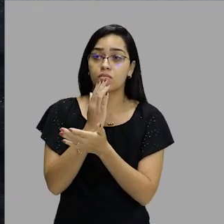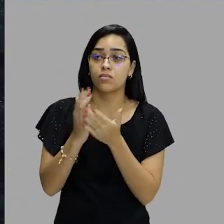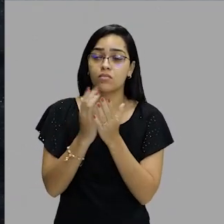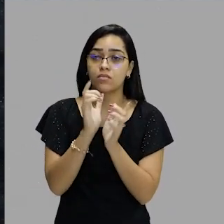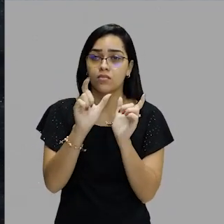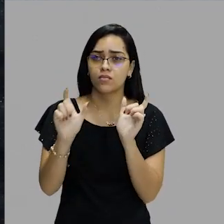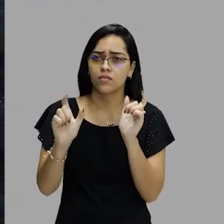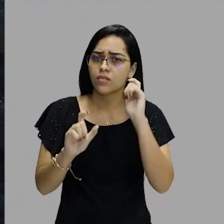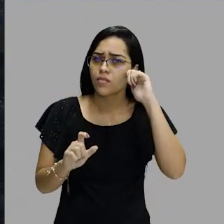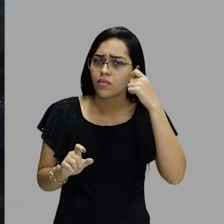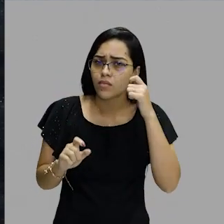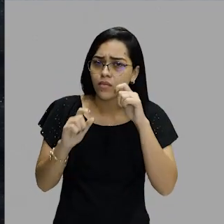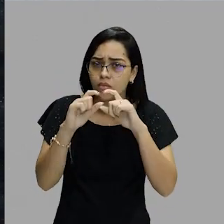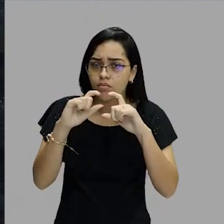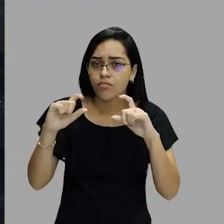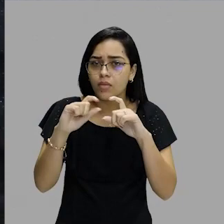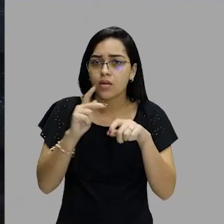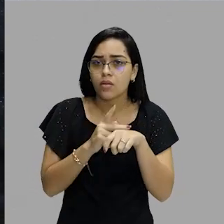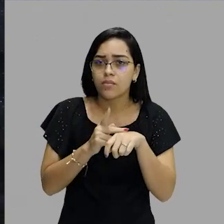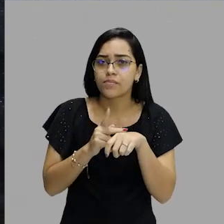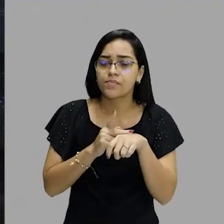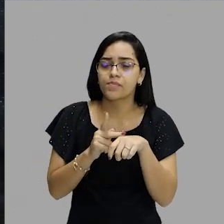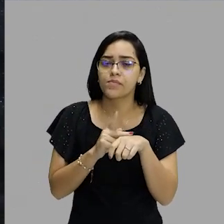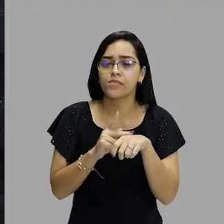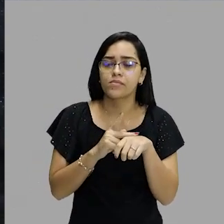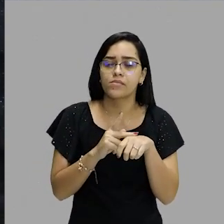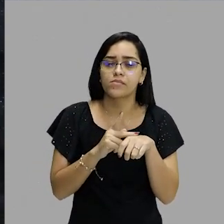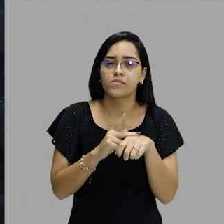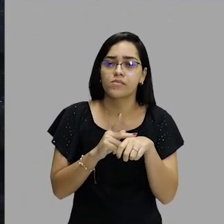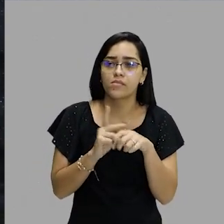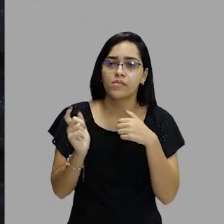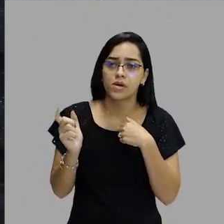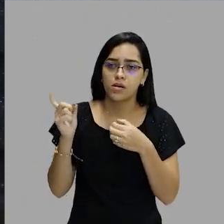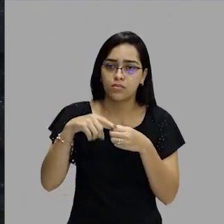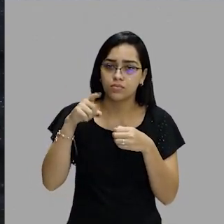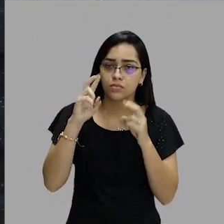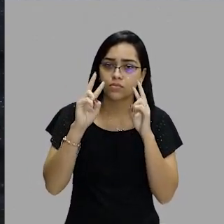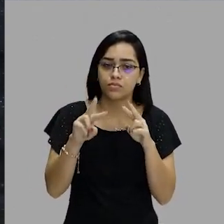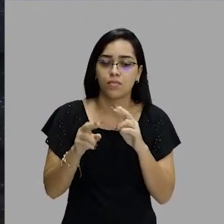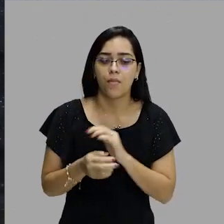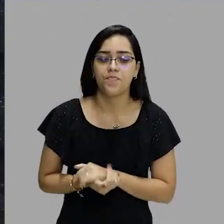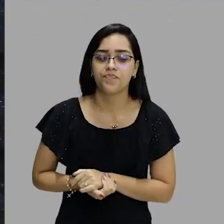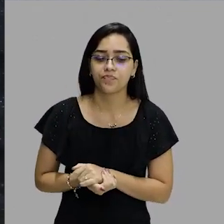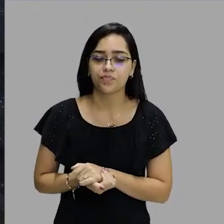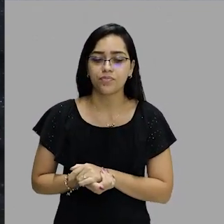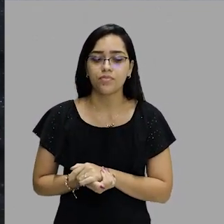palavras em negrito, né? Vou voltar aqui para você ver. Ó.